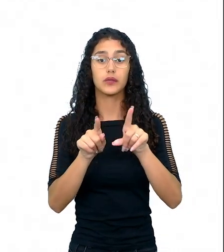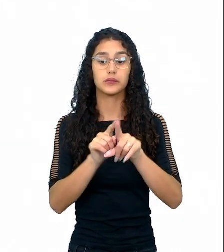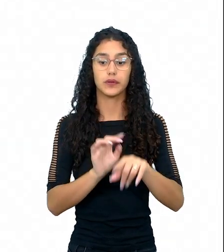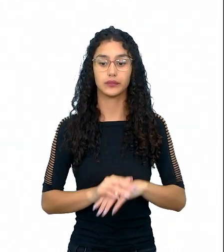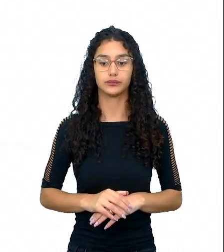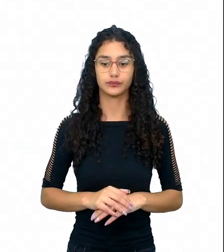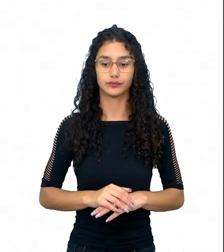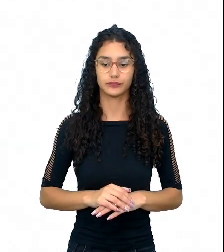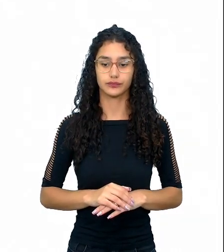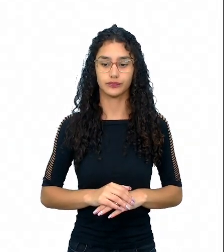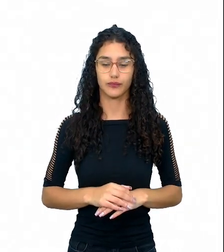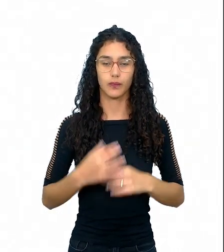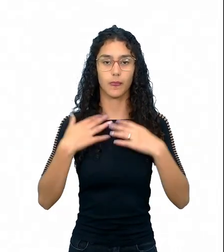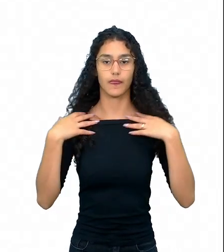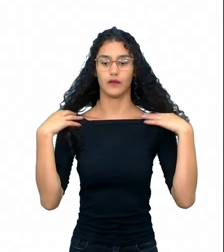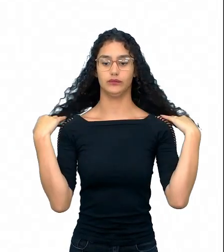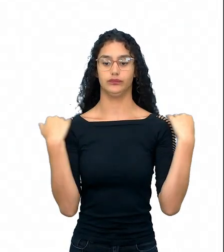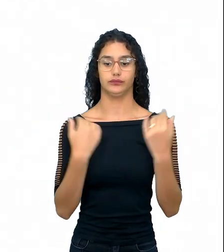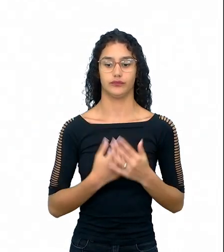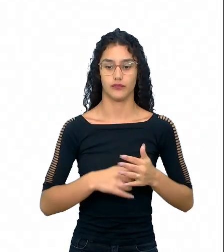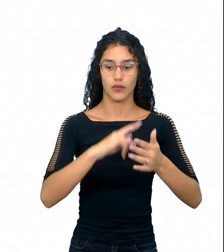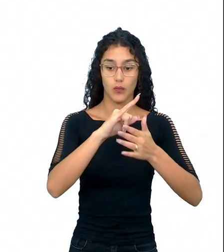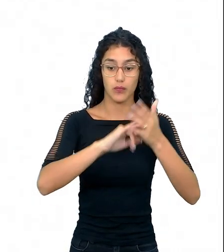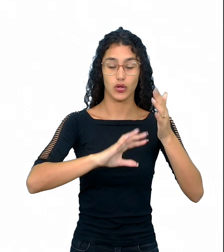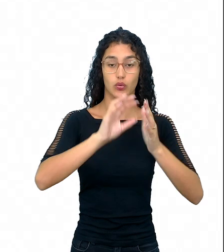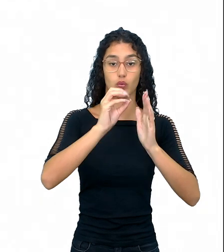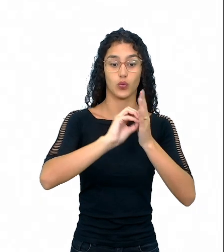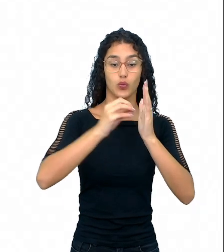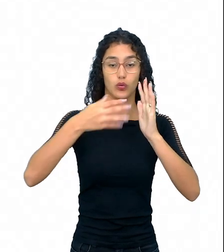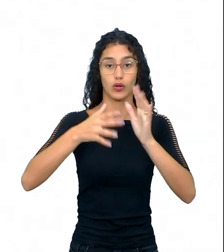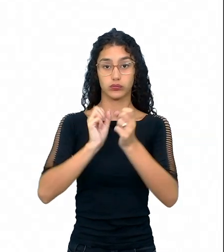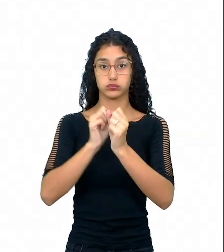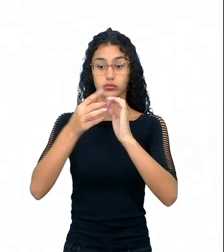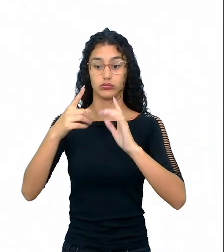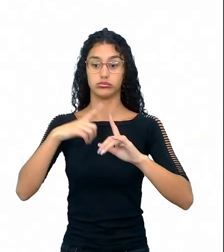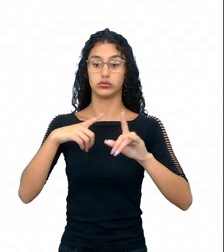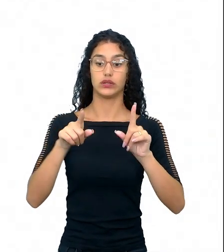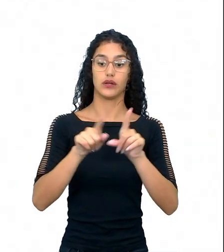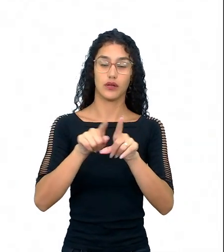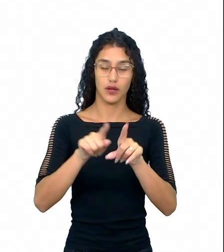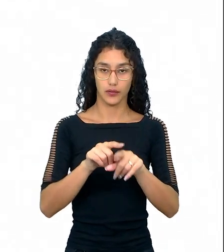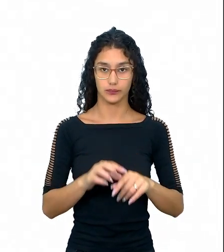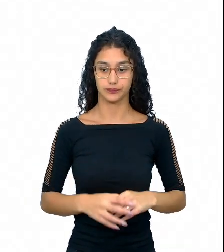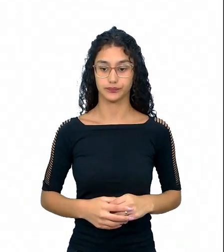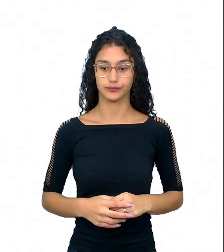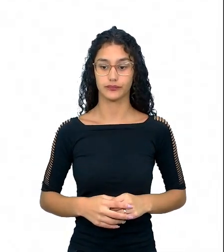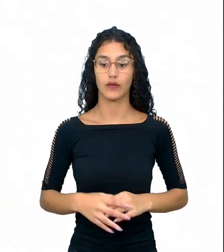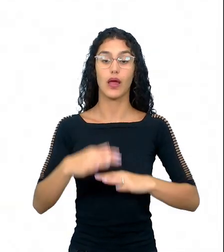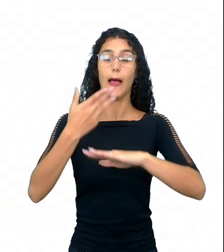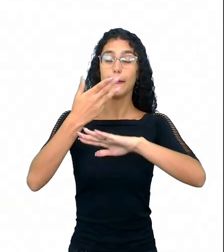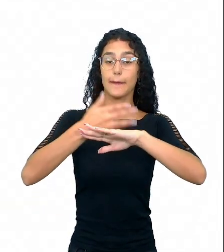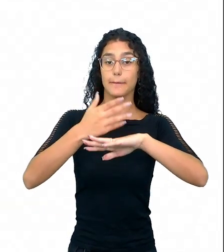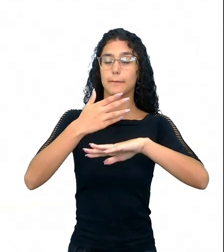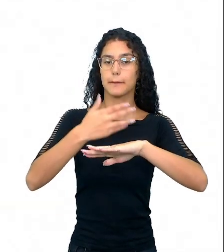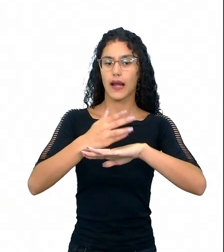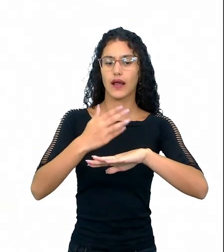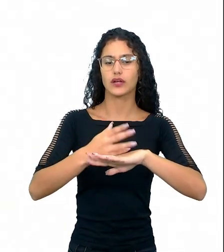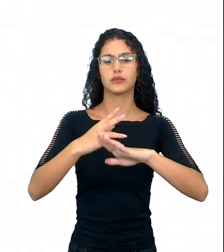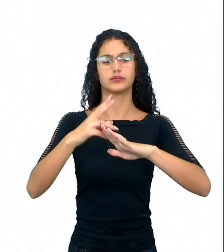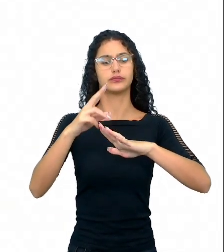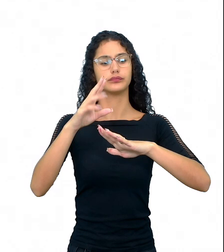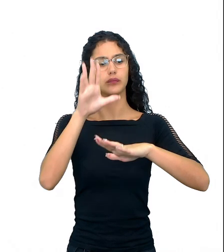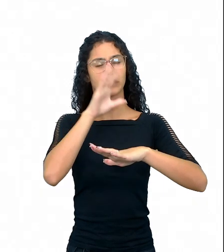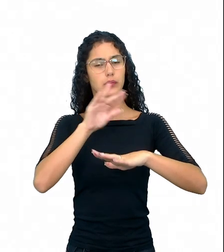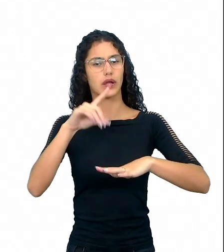nesse documento curricular que está no Currículo em Ação, né, as práticas de oralidade, elas